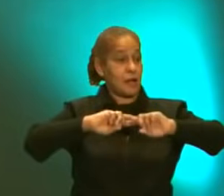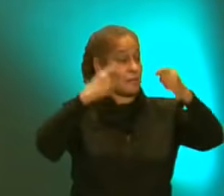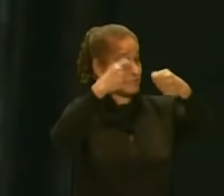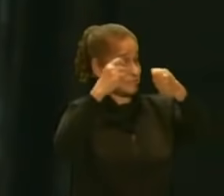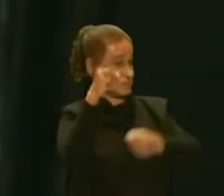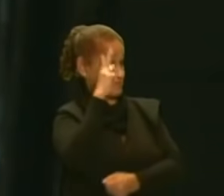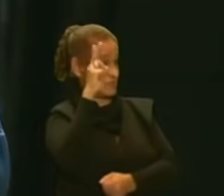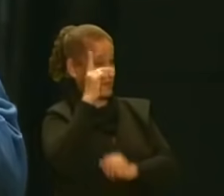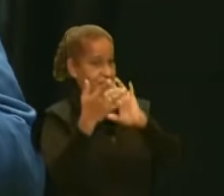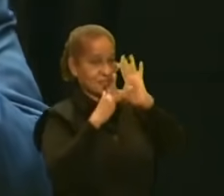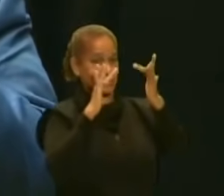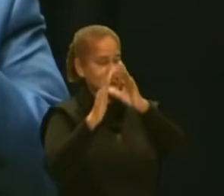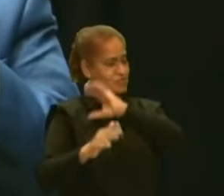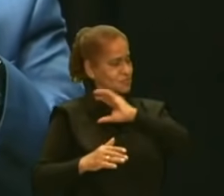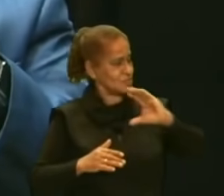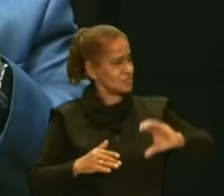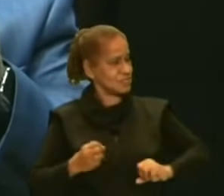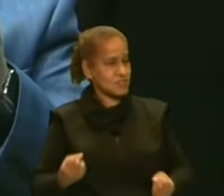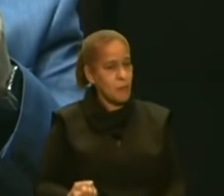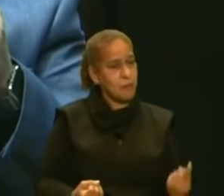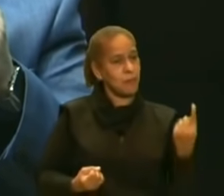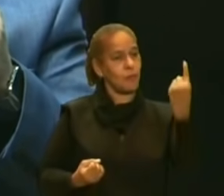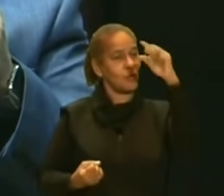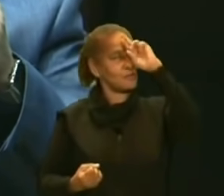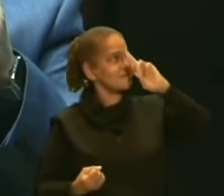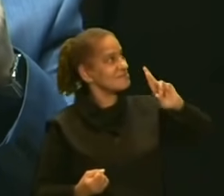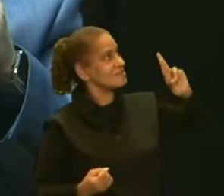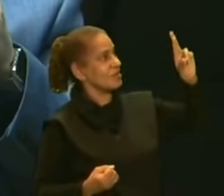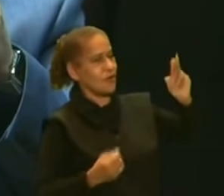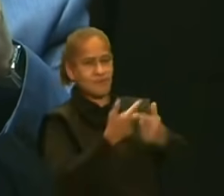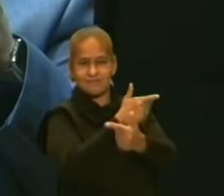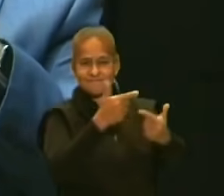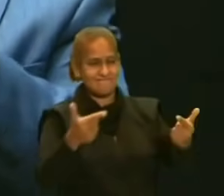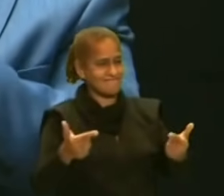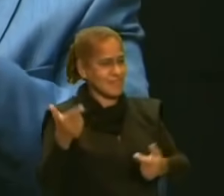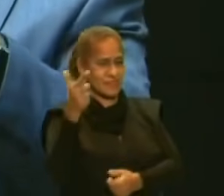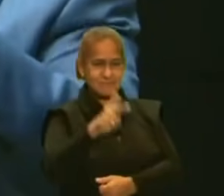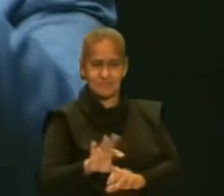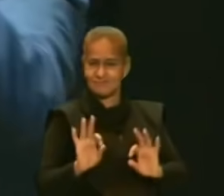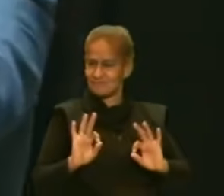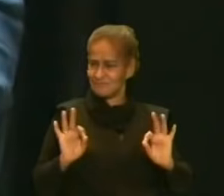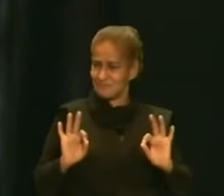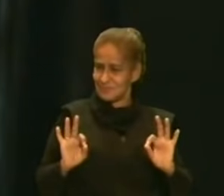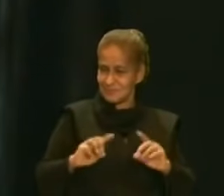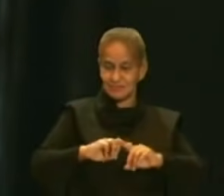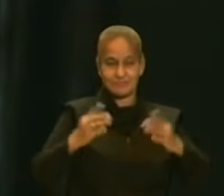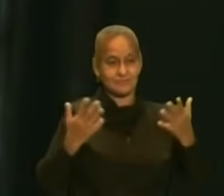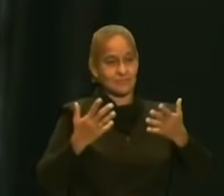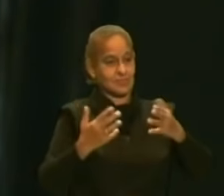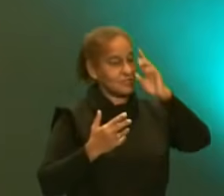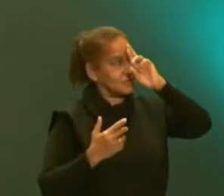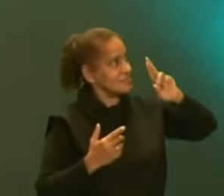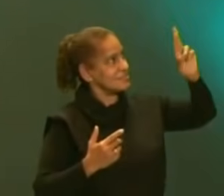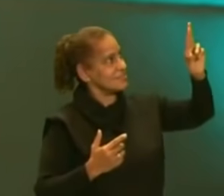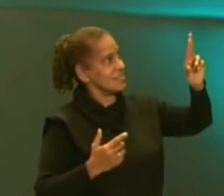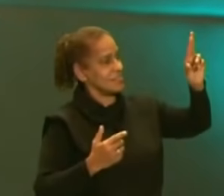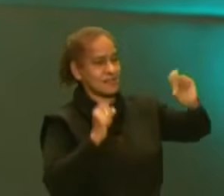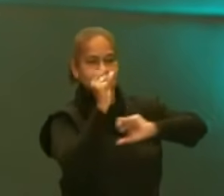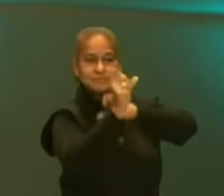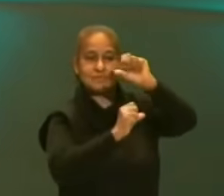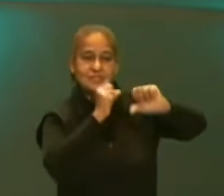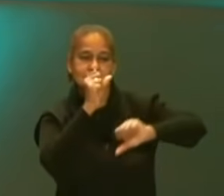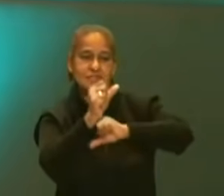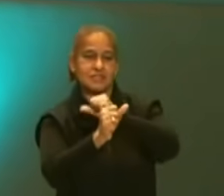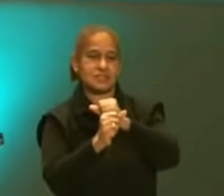tem outro. Mas hoje o Senhor quer fazer uma obra tremenda na minha vida e na sua vida.